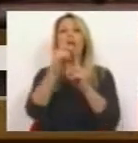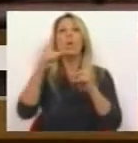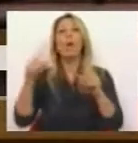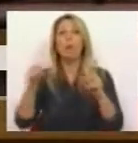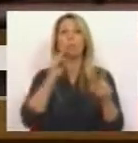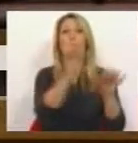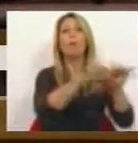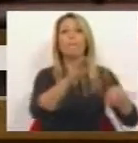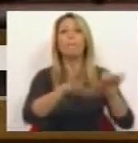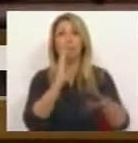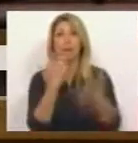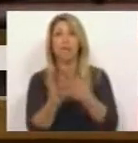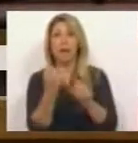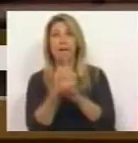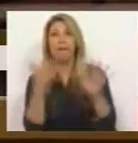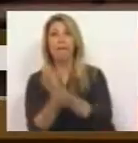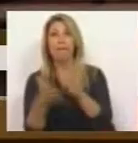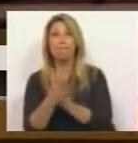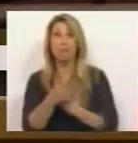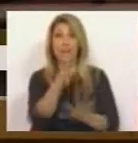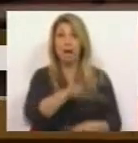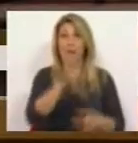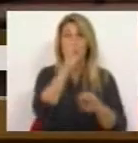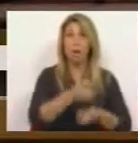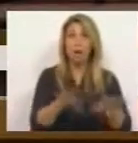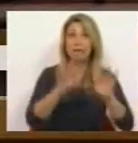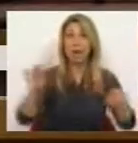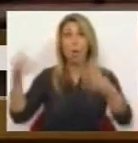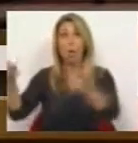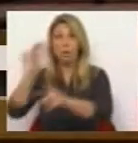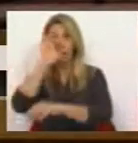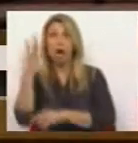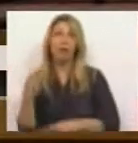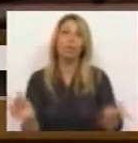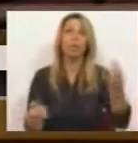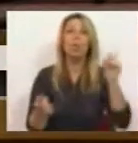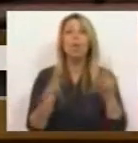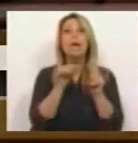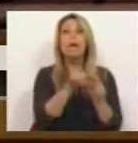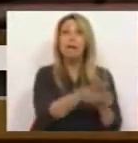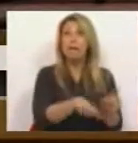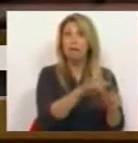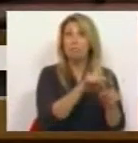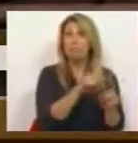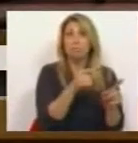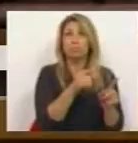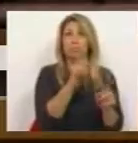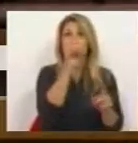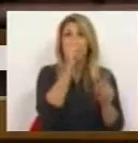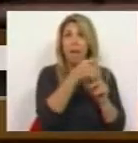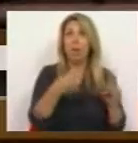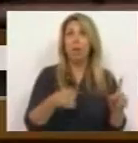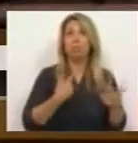mundo rural como as outras espécies florestais. É uma espécie que desde a sua origem não precisa de meios e que conheceu